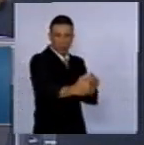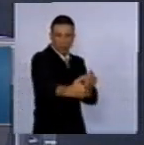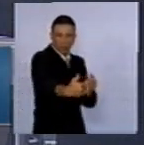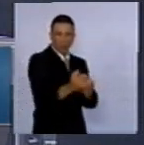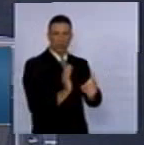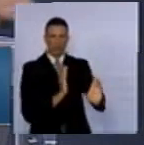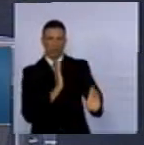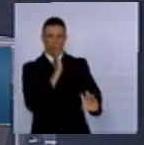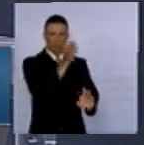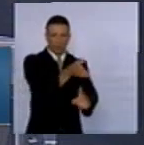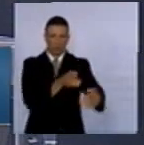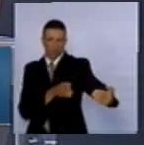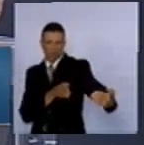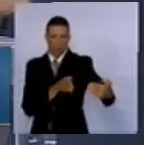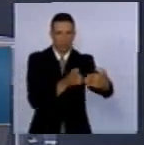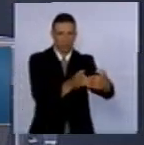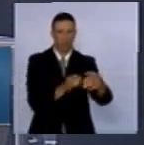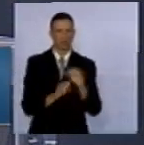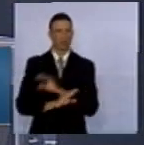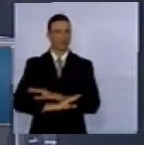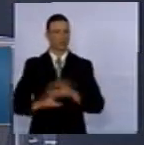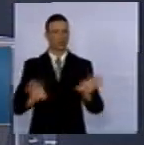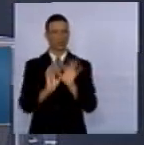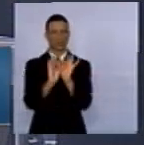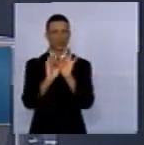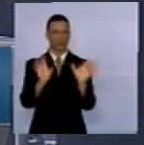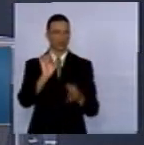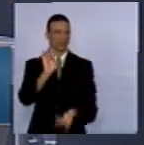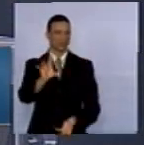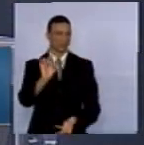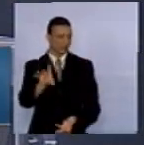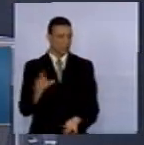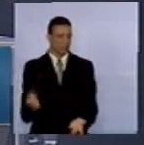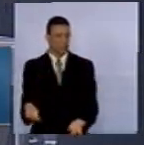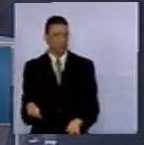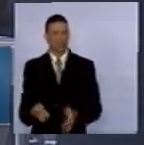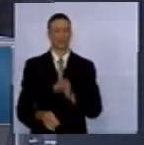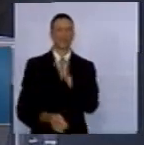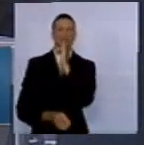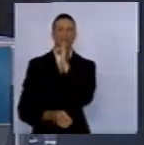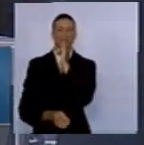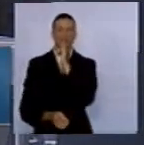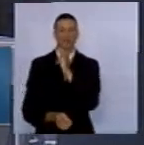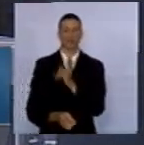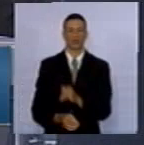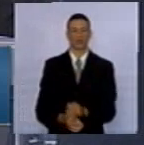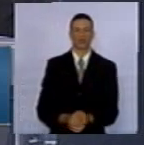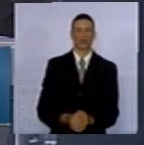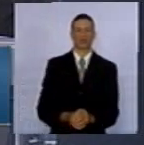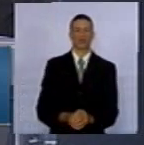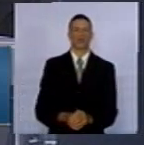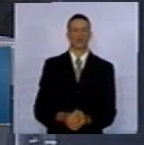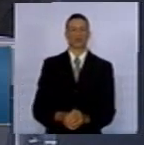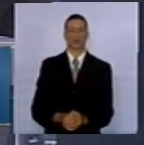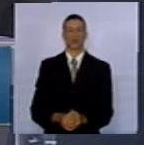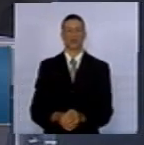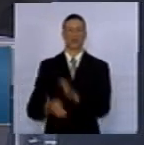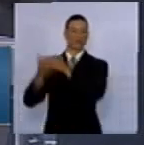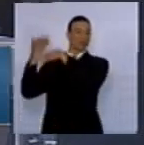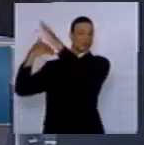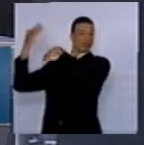era o estado que tinha que gerir aquela escassez de frequência que existia até alguns anos atrás